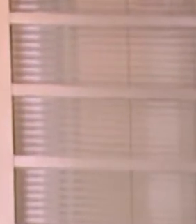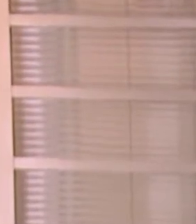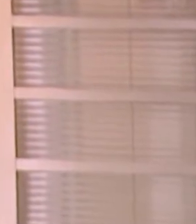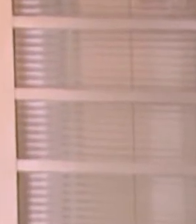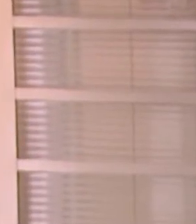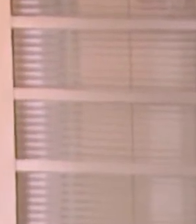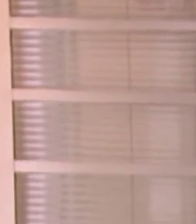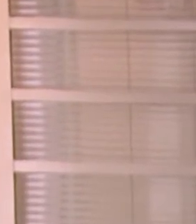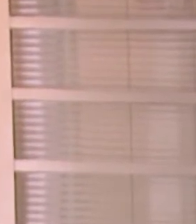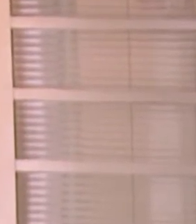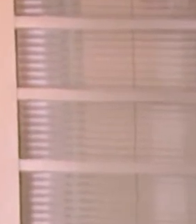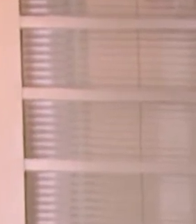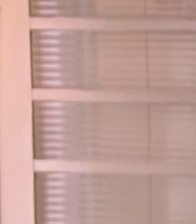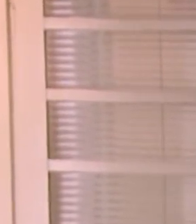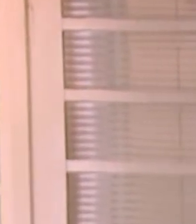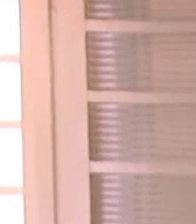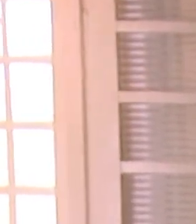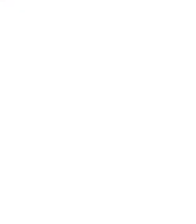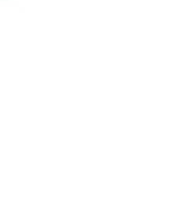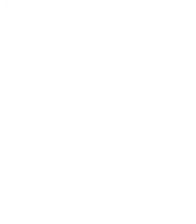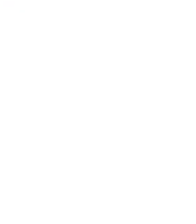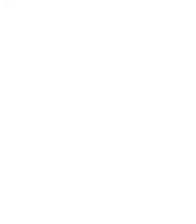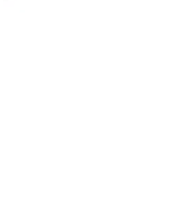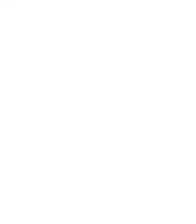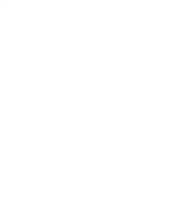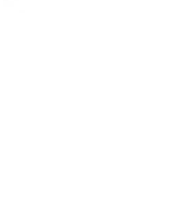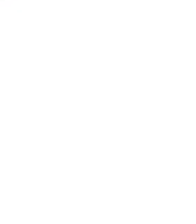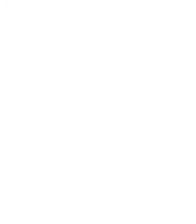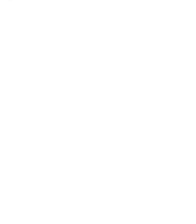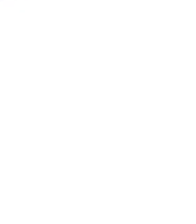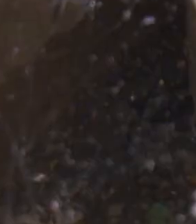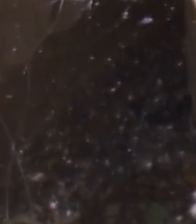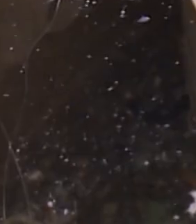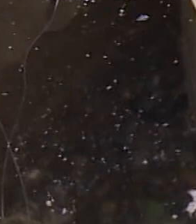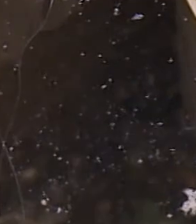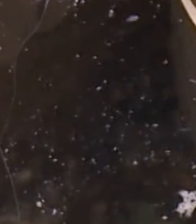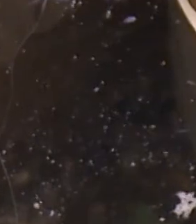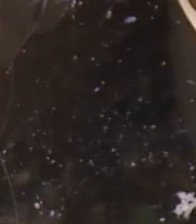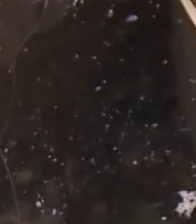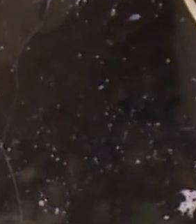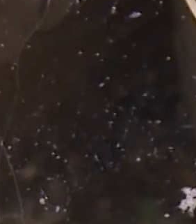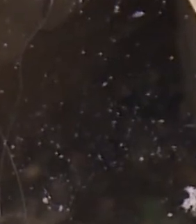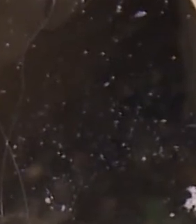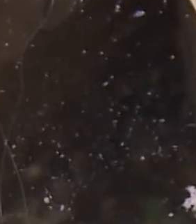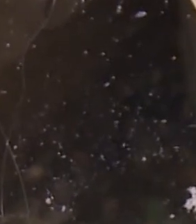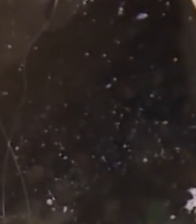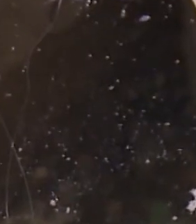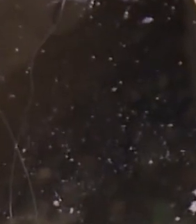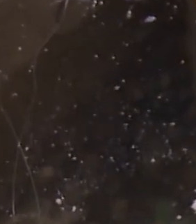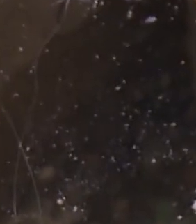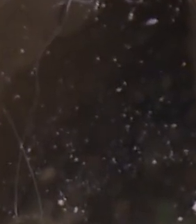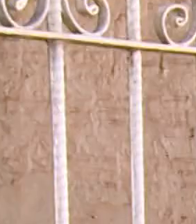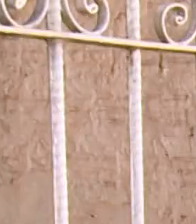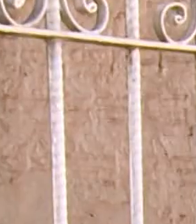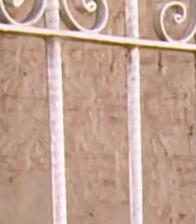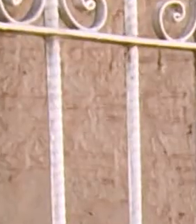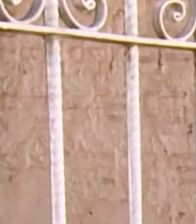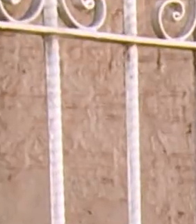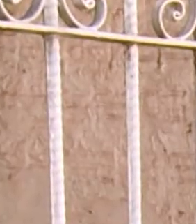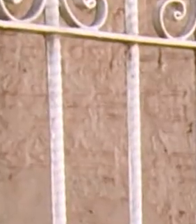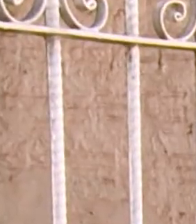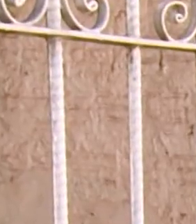agentes de saúde realizam visitas casa-a-casa orientando os moradores e vistoriando possíveis criadouros do mosquito